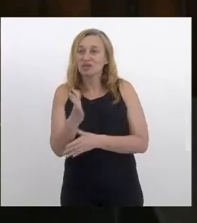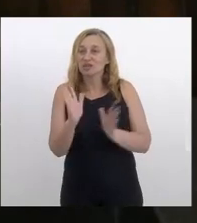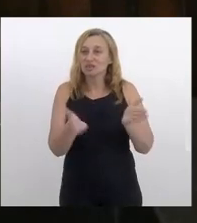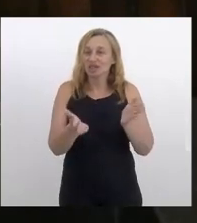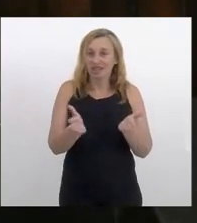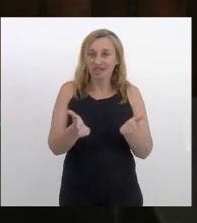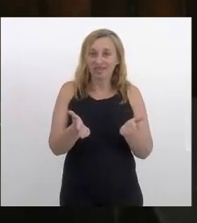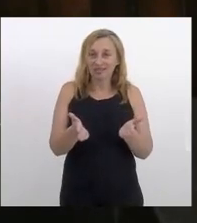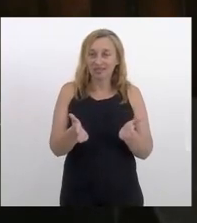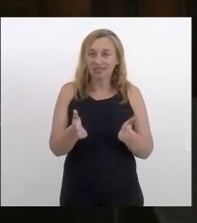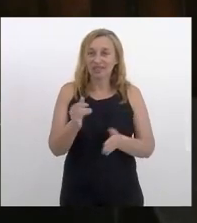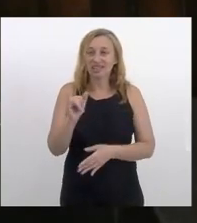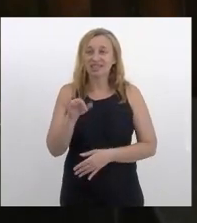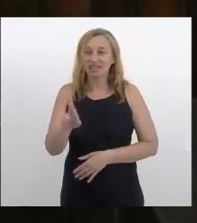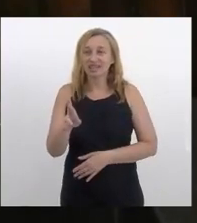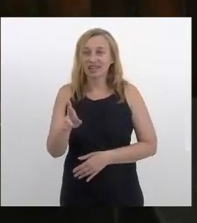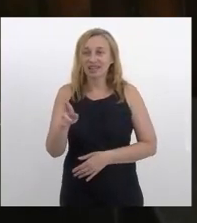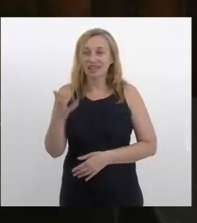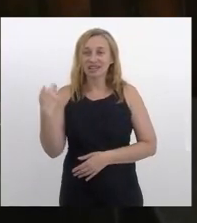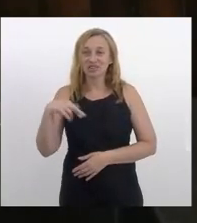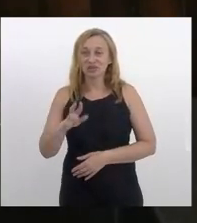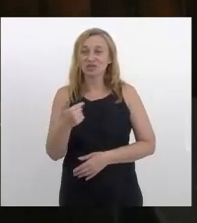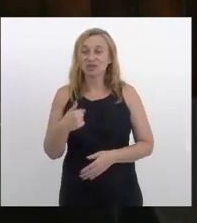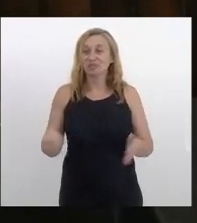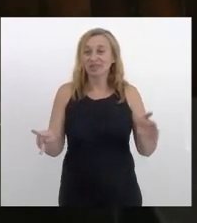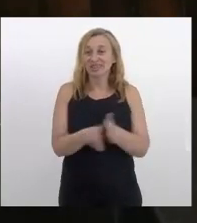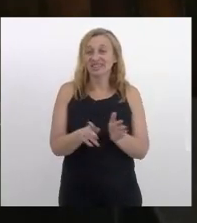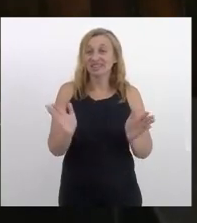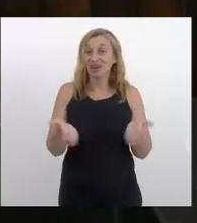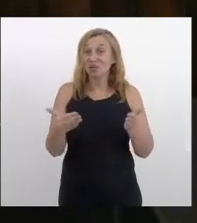Paz Interreligiosa, e faço parte até hoje.